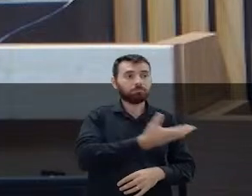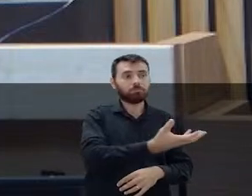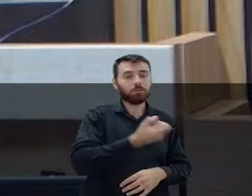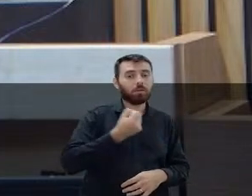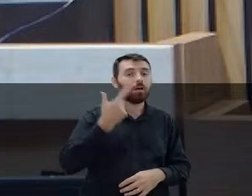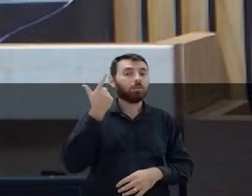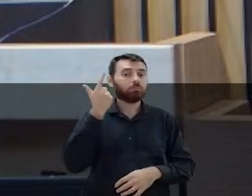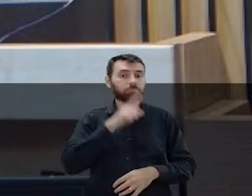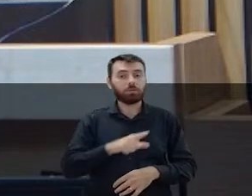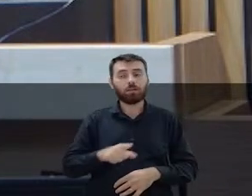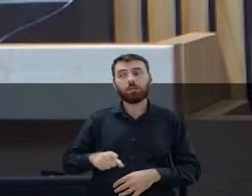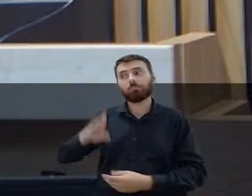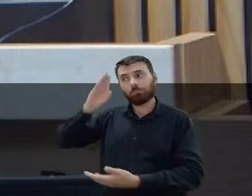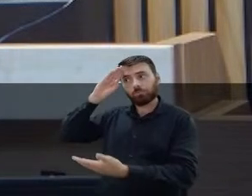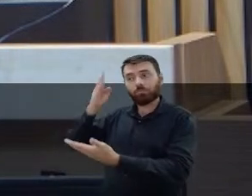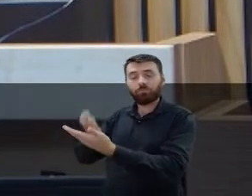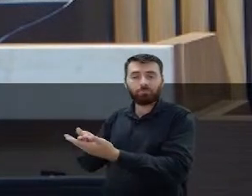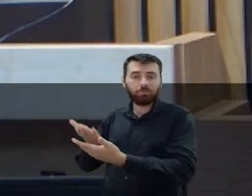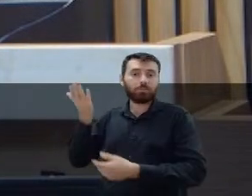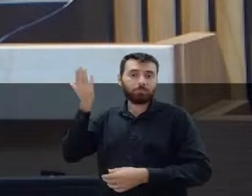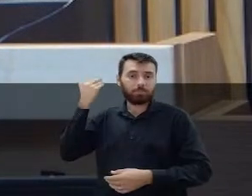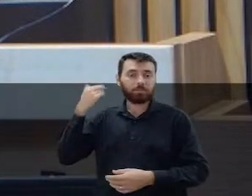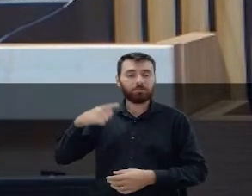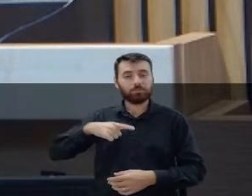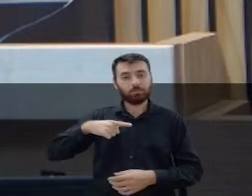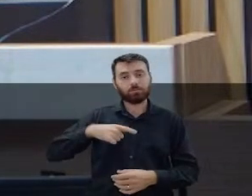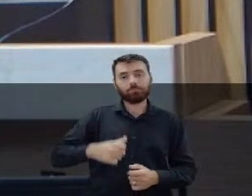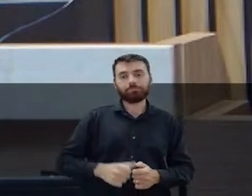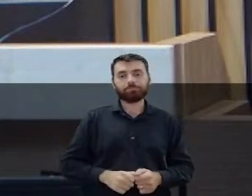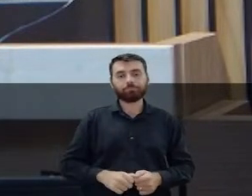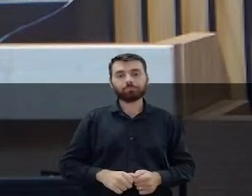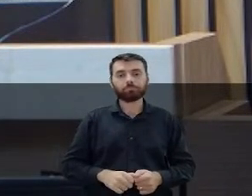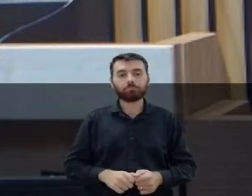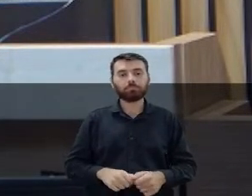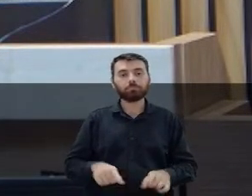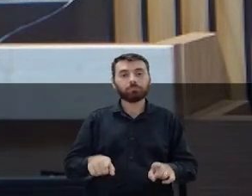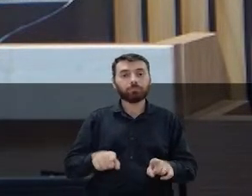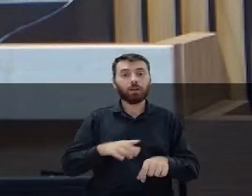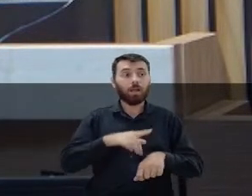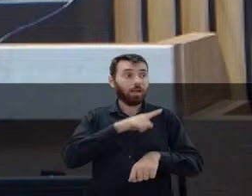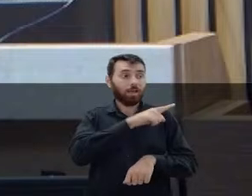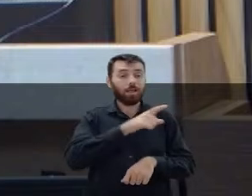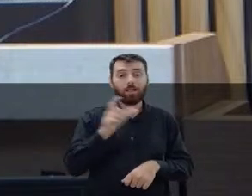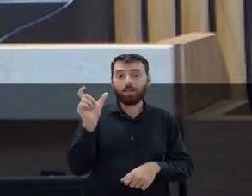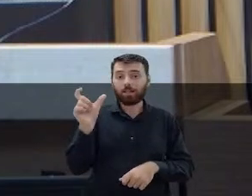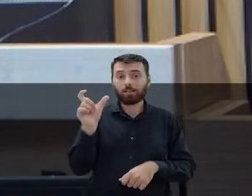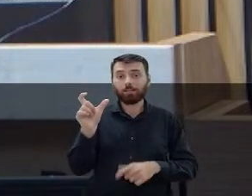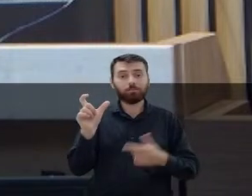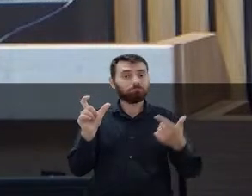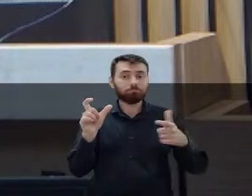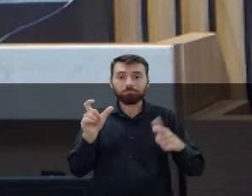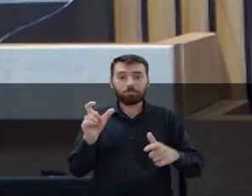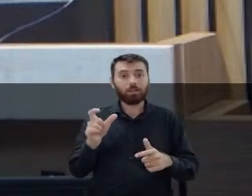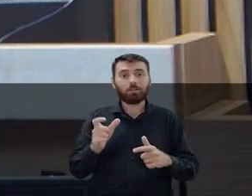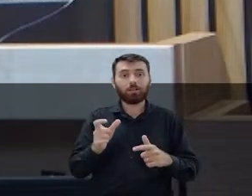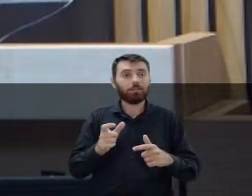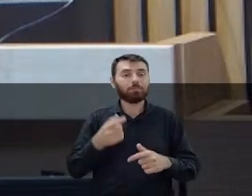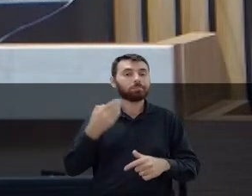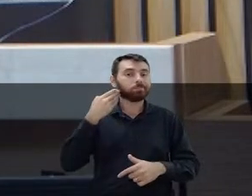que a gerenciava. Nem mesmo a recorrente possuía o cartão e as credenciais de acesso.